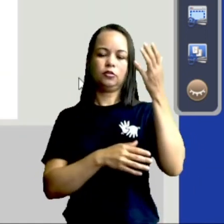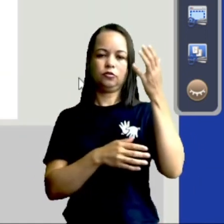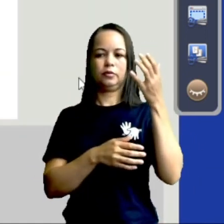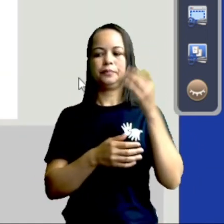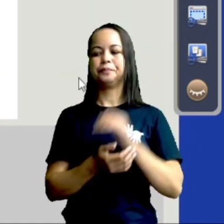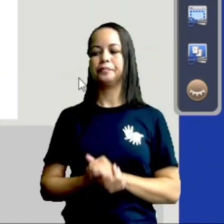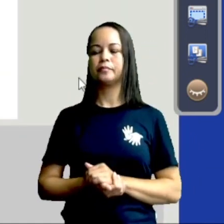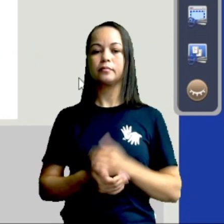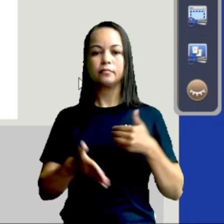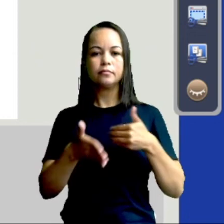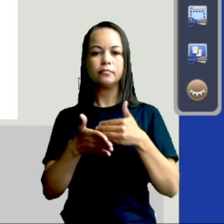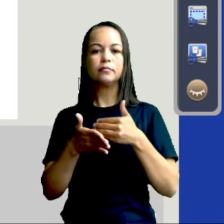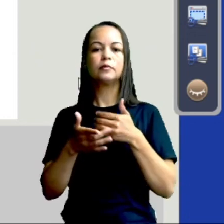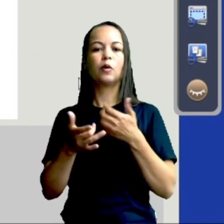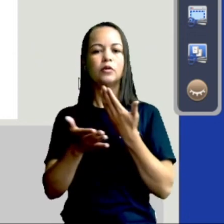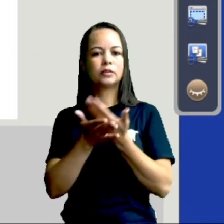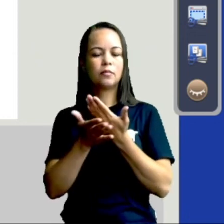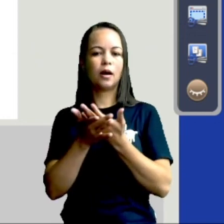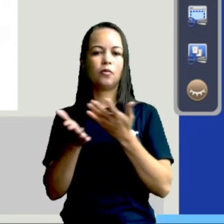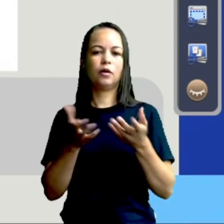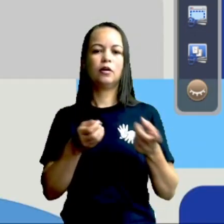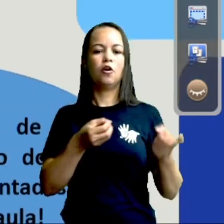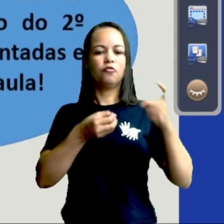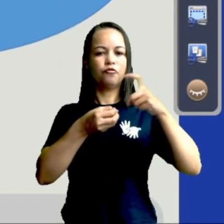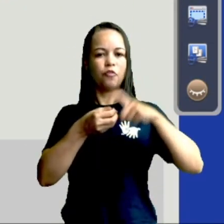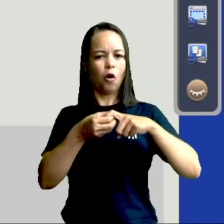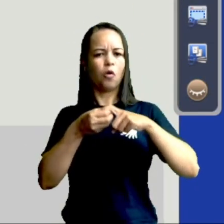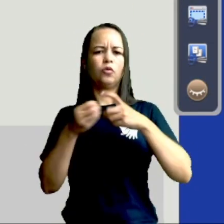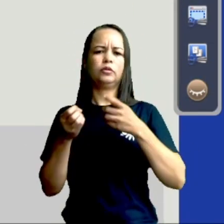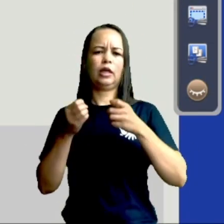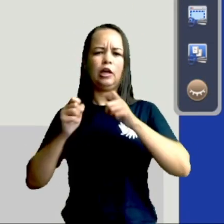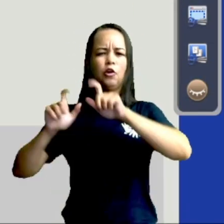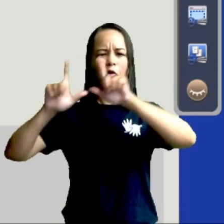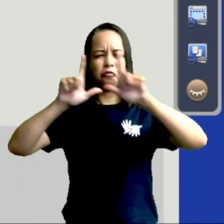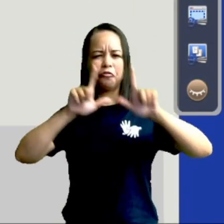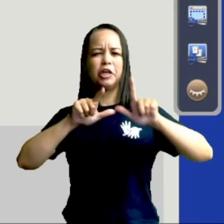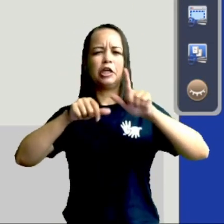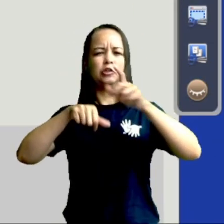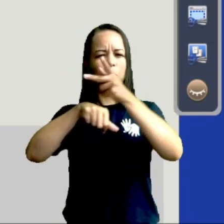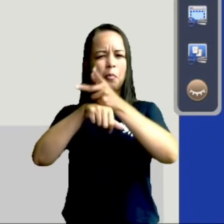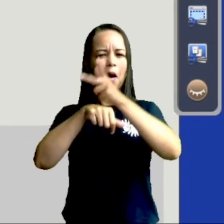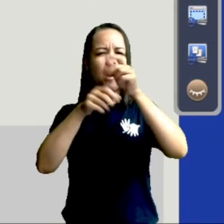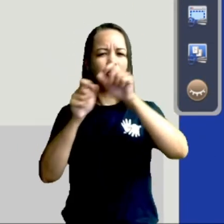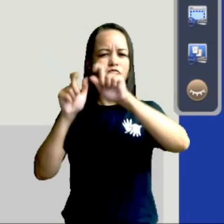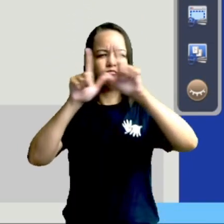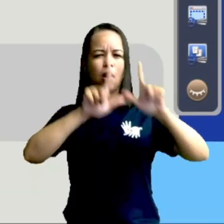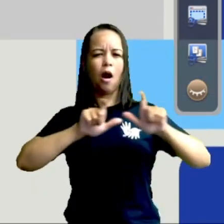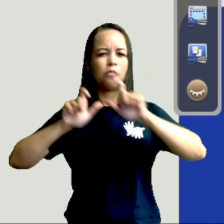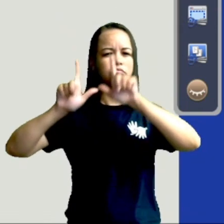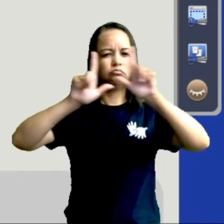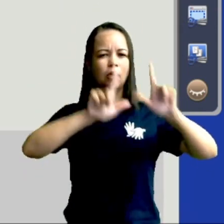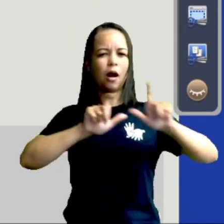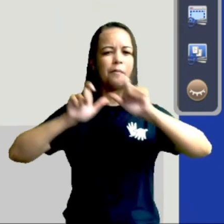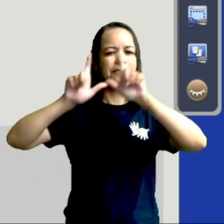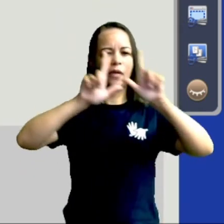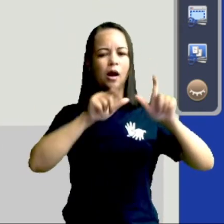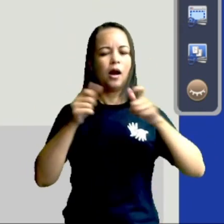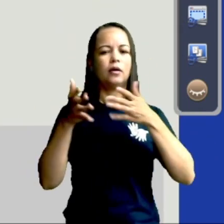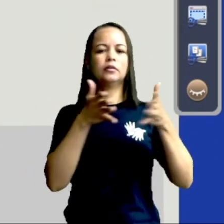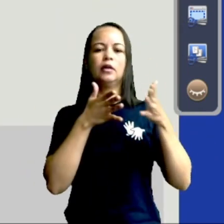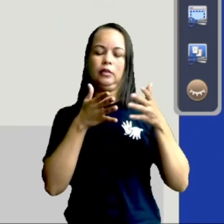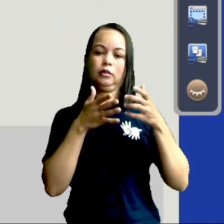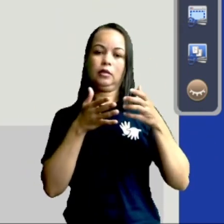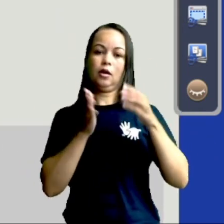exercícios, próxima aula, tá bom? Voltem o vídeo quantas vezes forem necessários, tá? E na próxima aula o